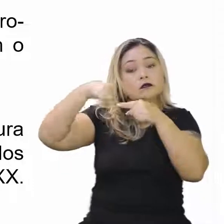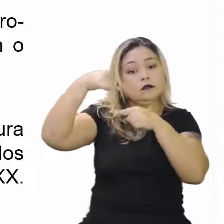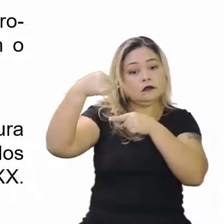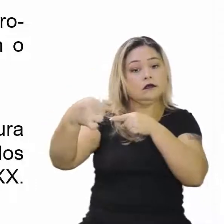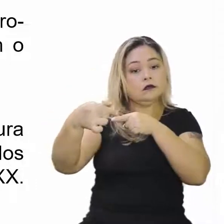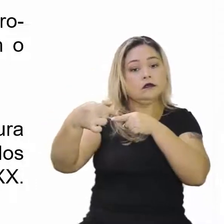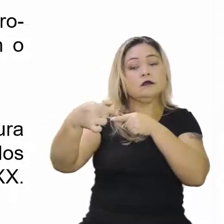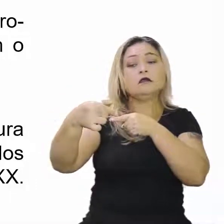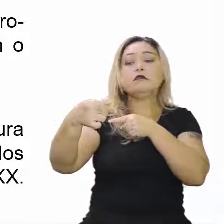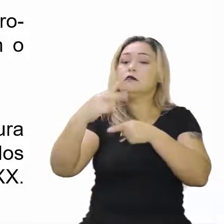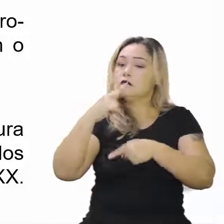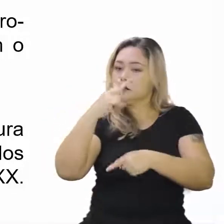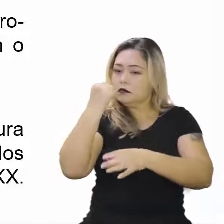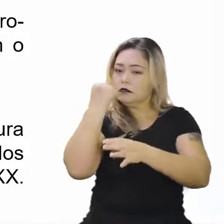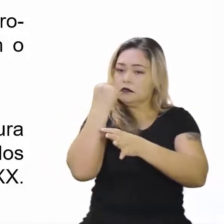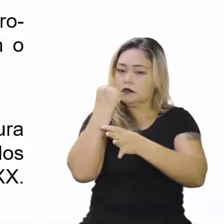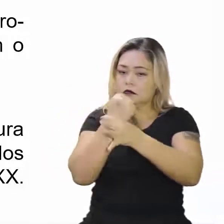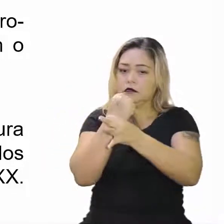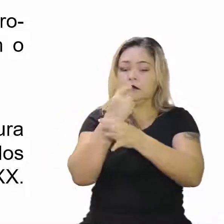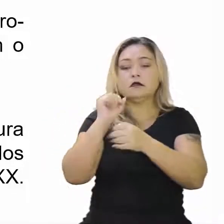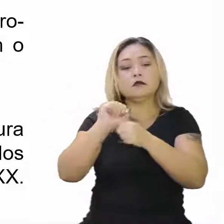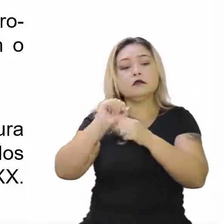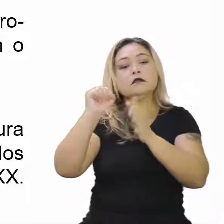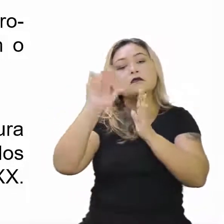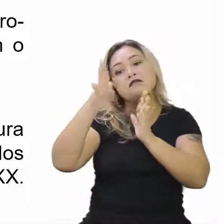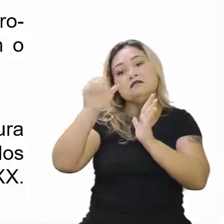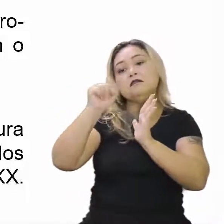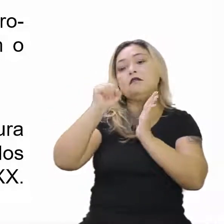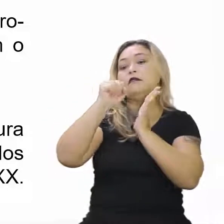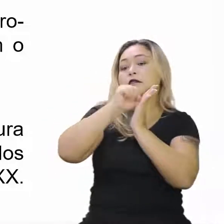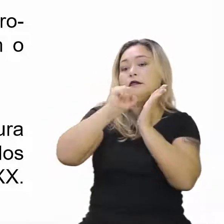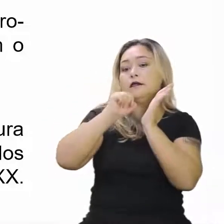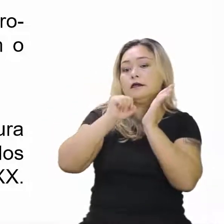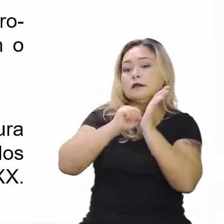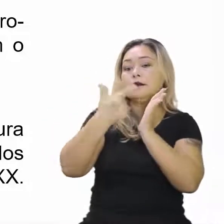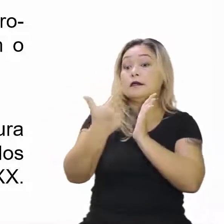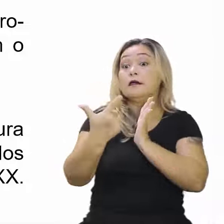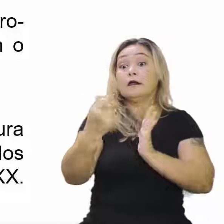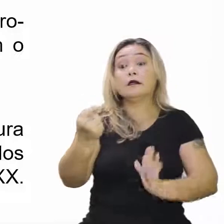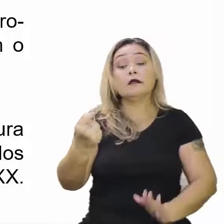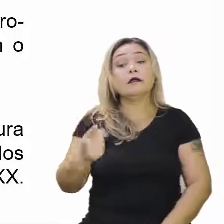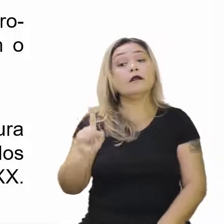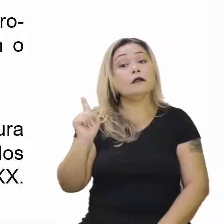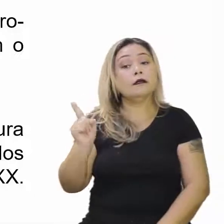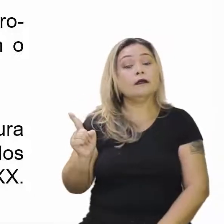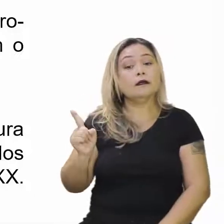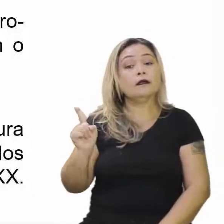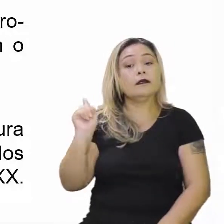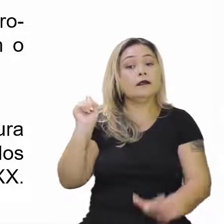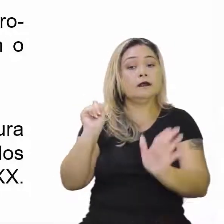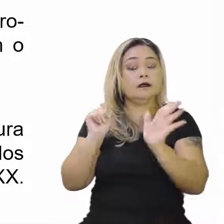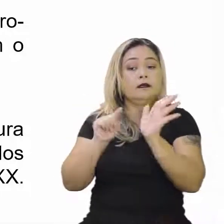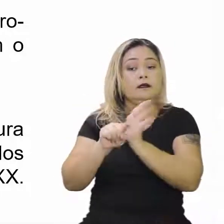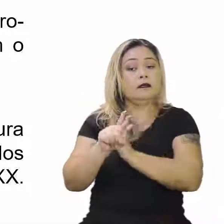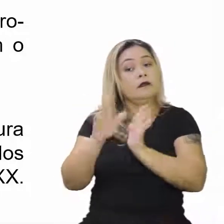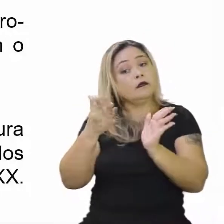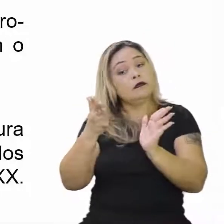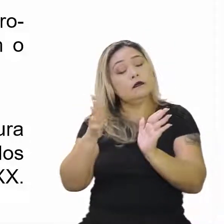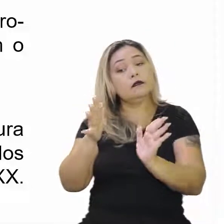se consolidar em meados do século XX. Bem, é uma questão